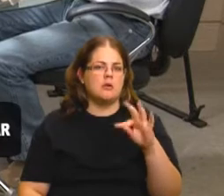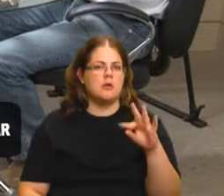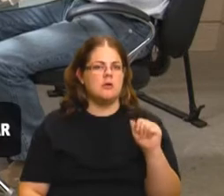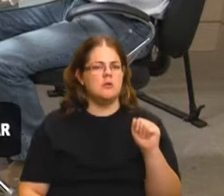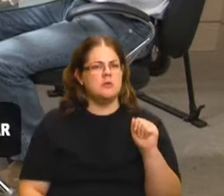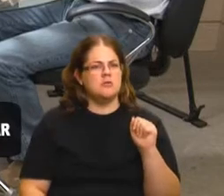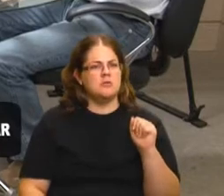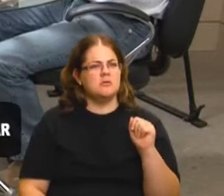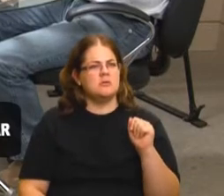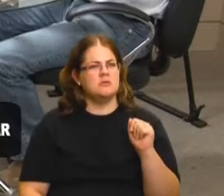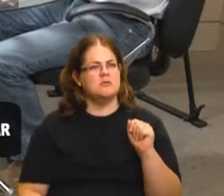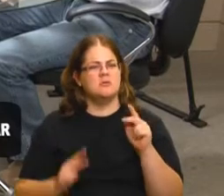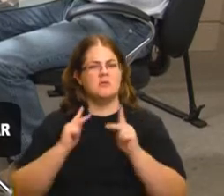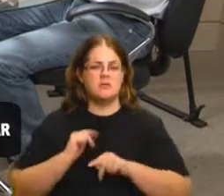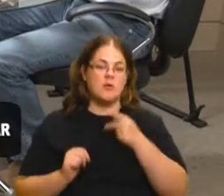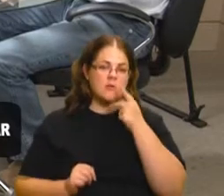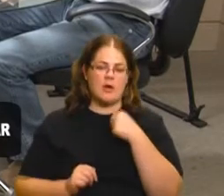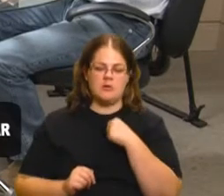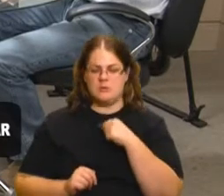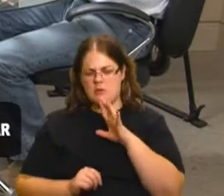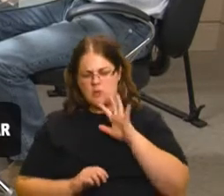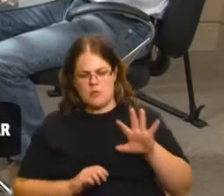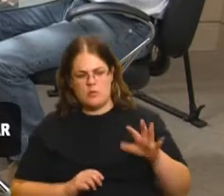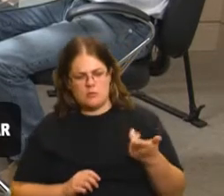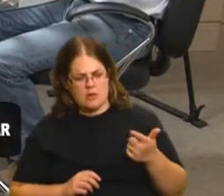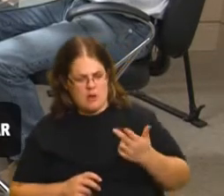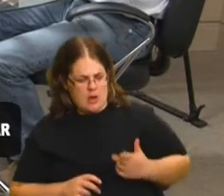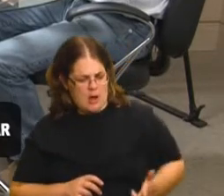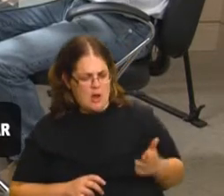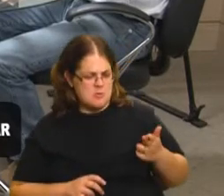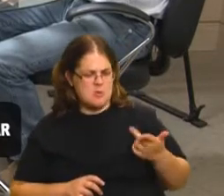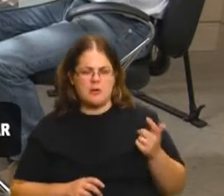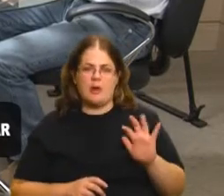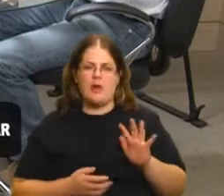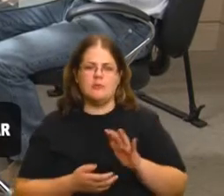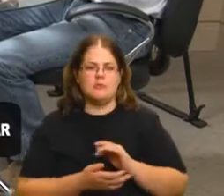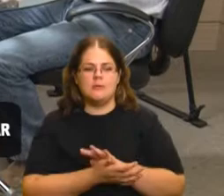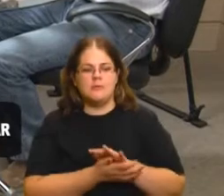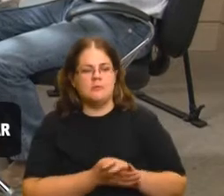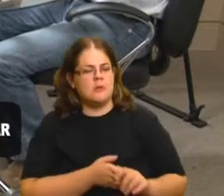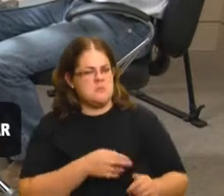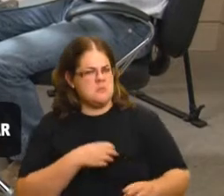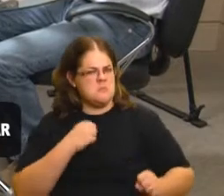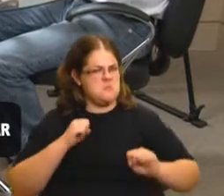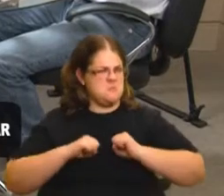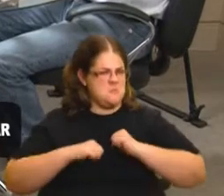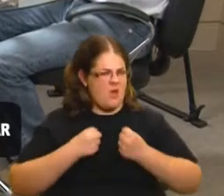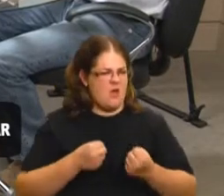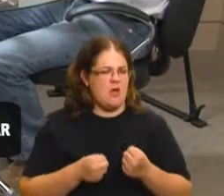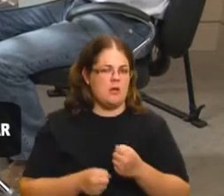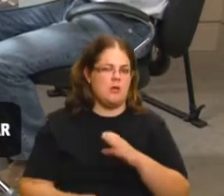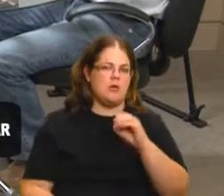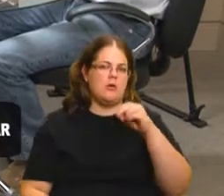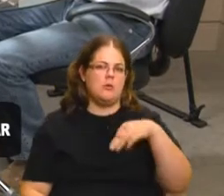exemplo, se você era quem fosse um opositor que não pegasse em armas, era um subversivo, ou